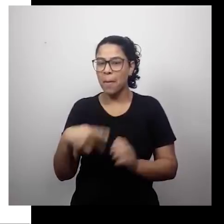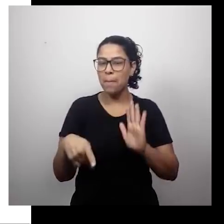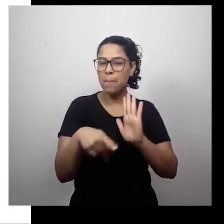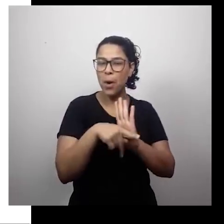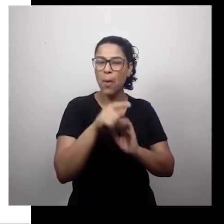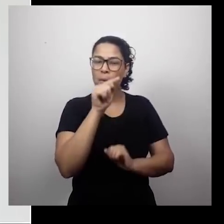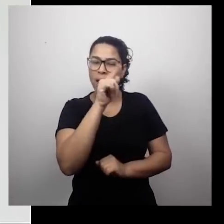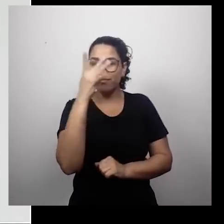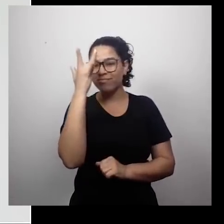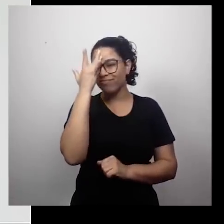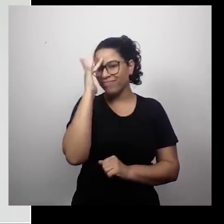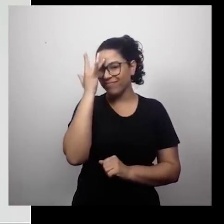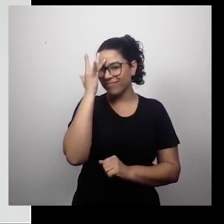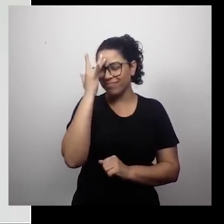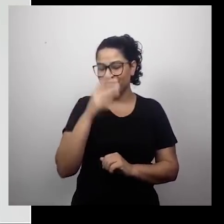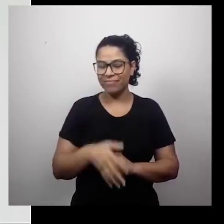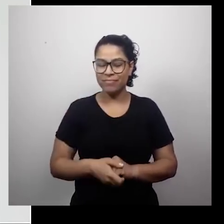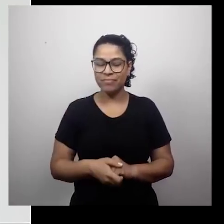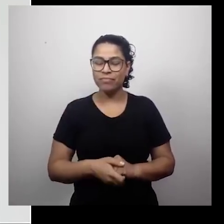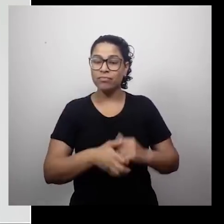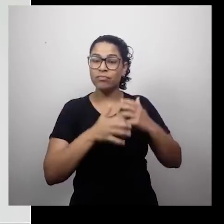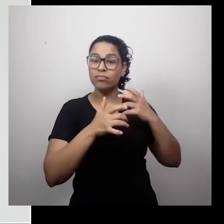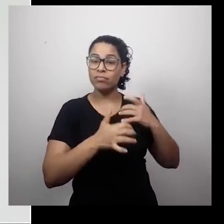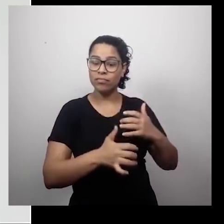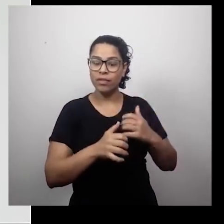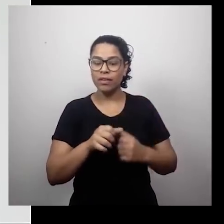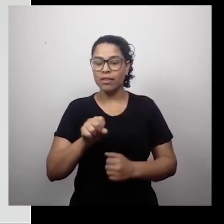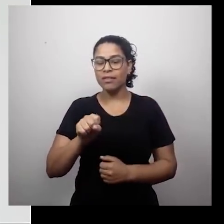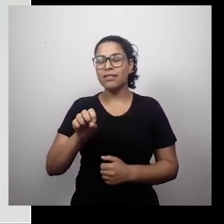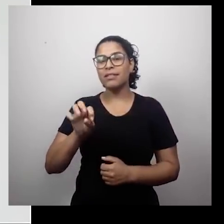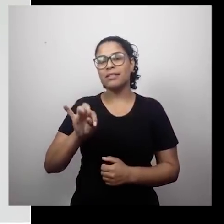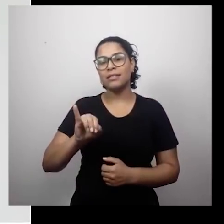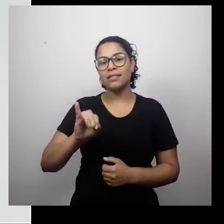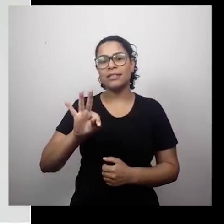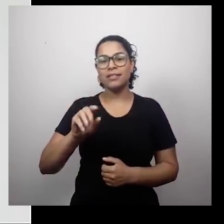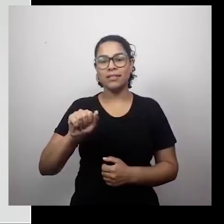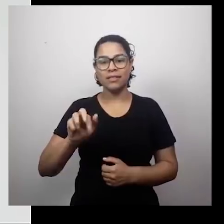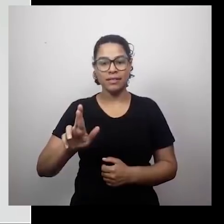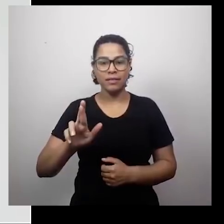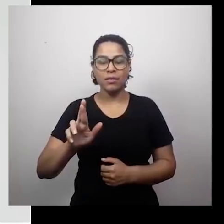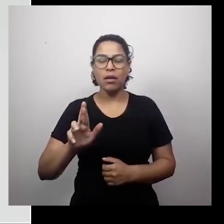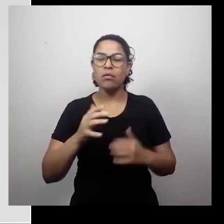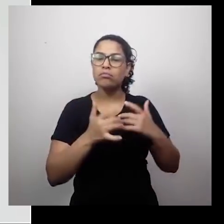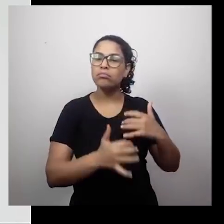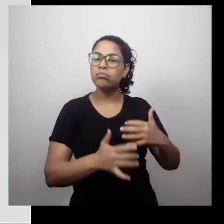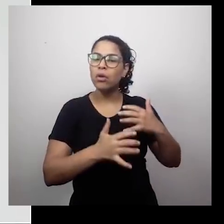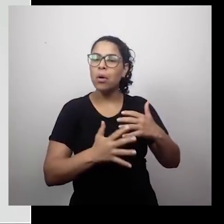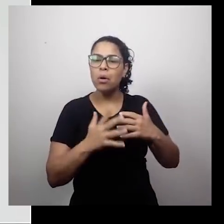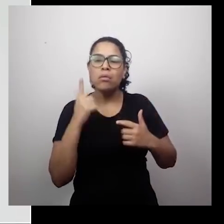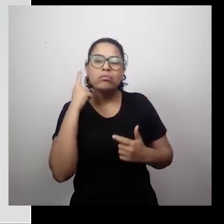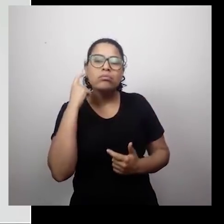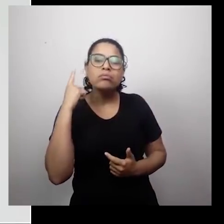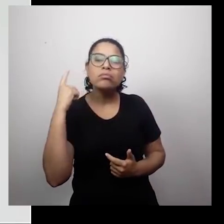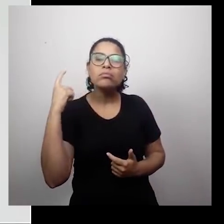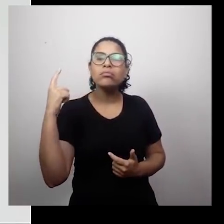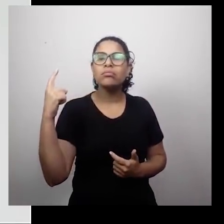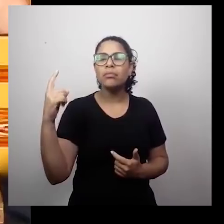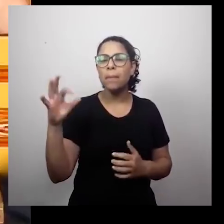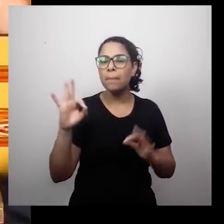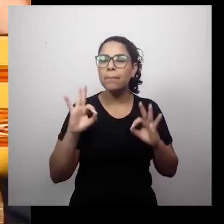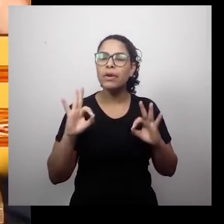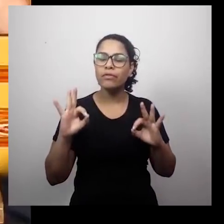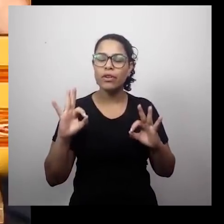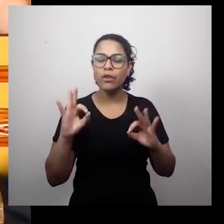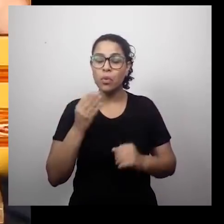é símbolo no país, a sitar. Este lindo instrumento de cordas faz um som mágico.